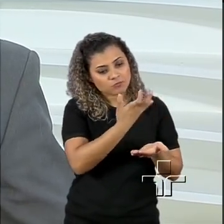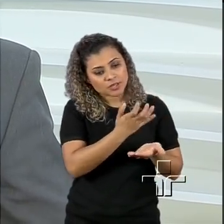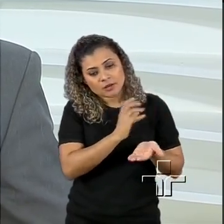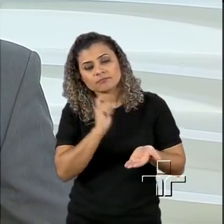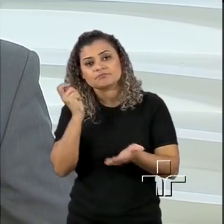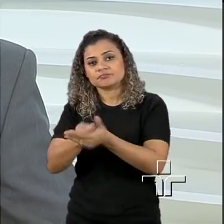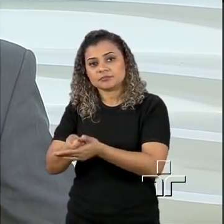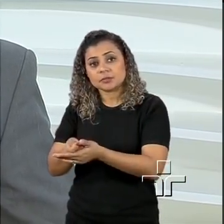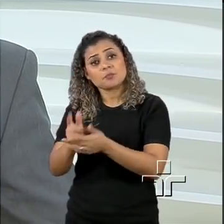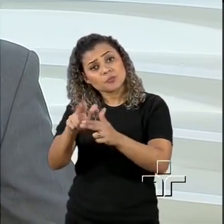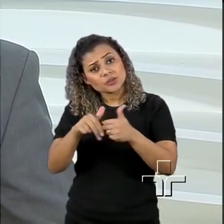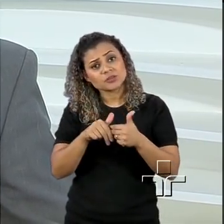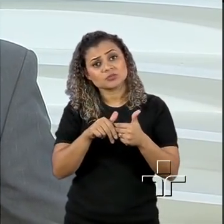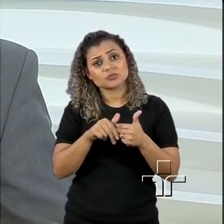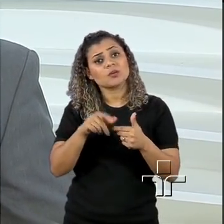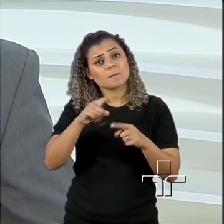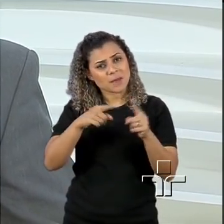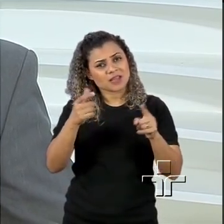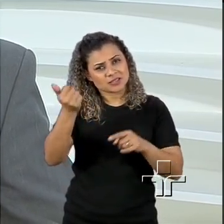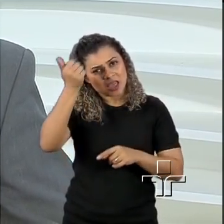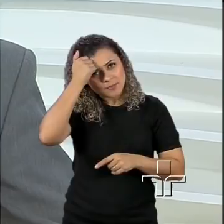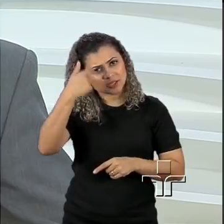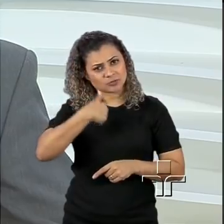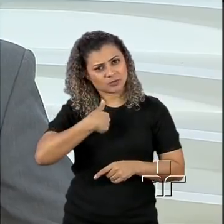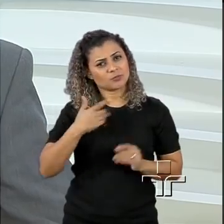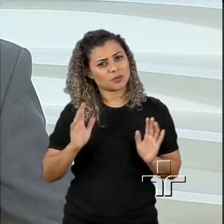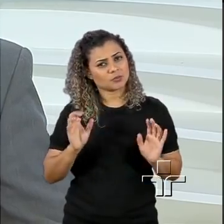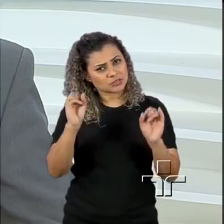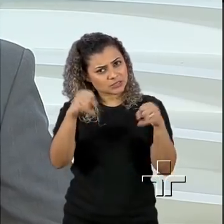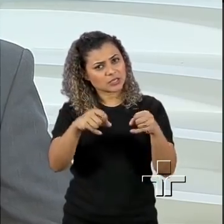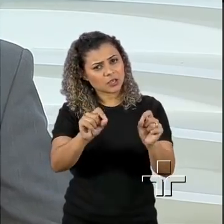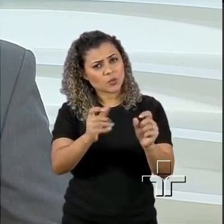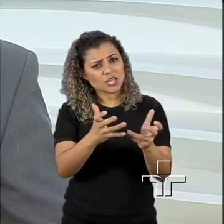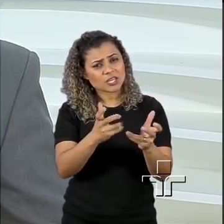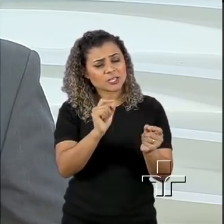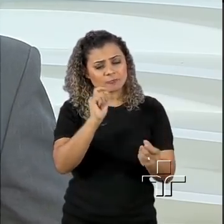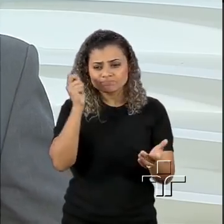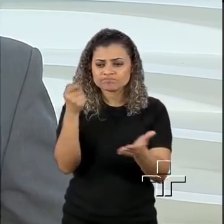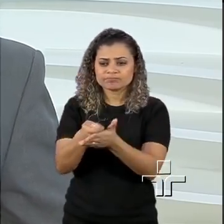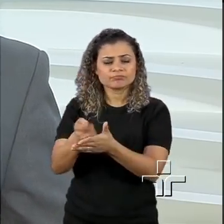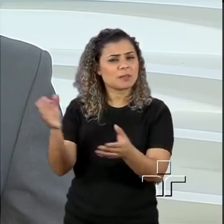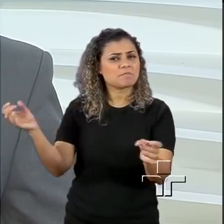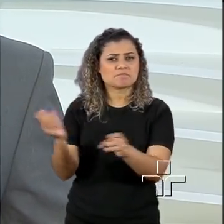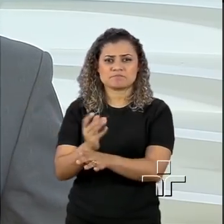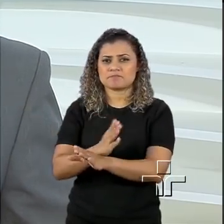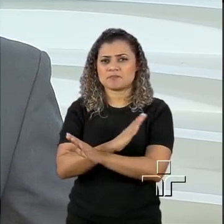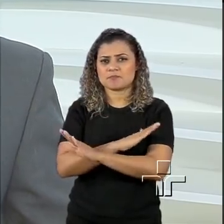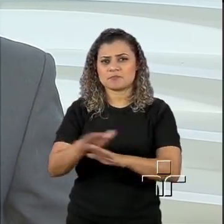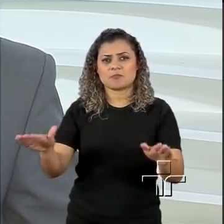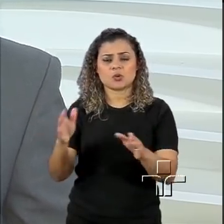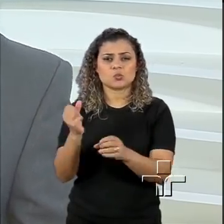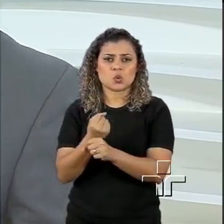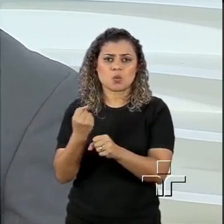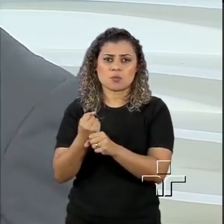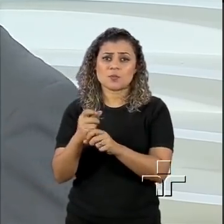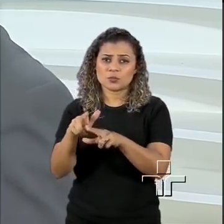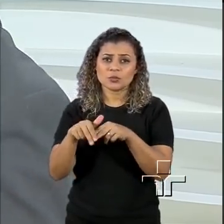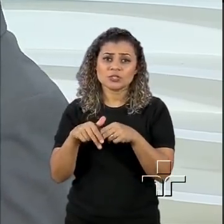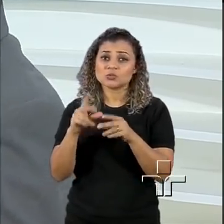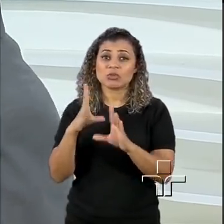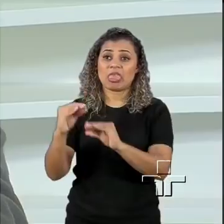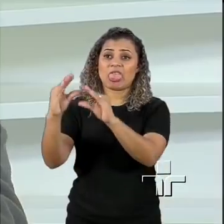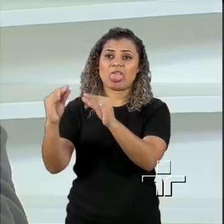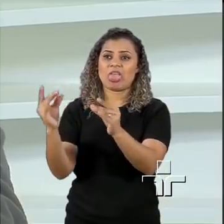foi a lógica. Mas esse é um arrependimento. Eu podia ter trazido para o orçamento da cidade, ter terminado essa obra, que não teria, talvez, parte dessa